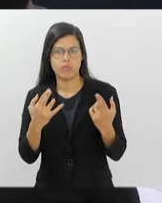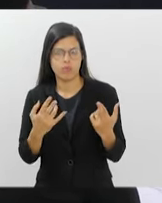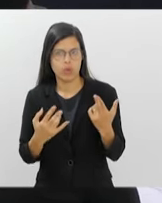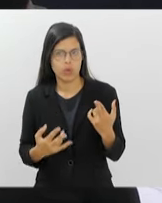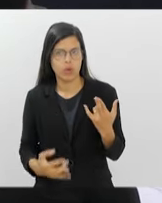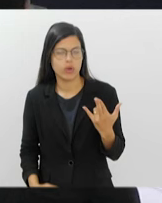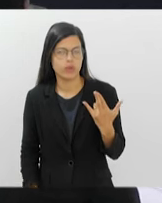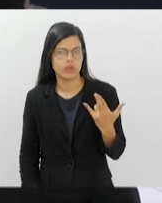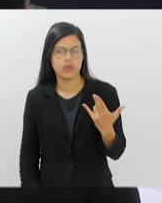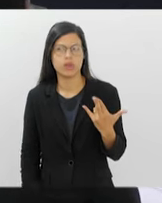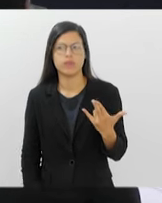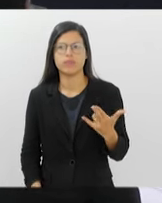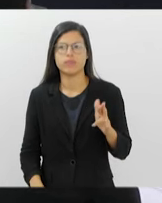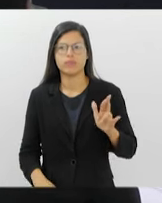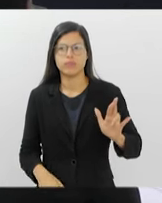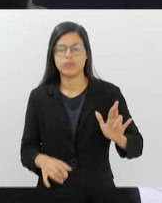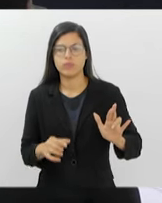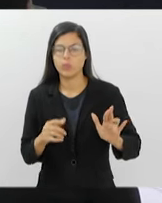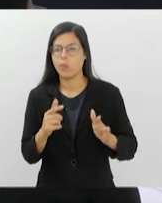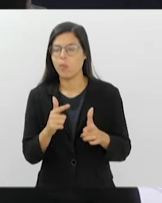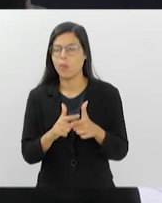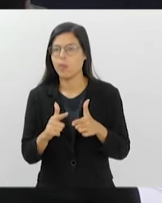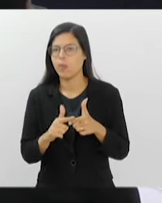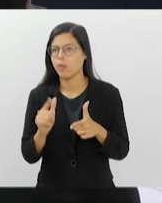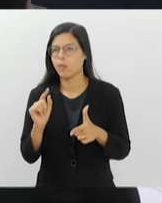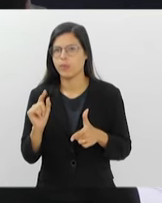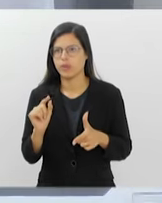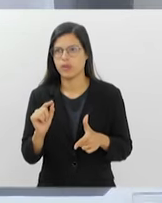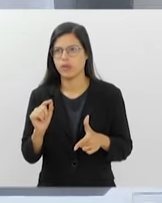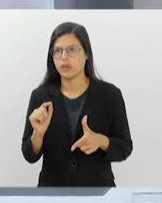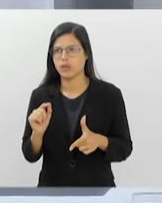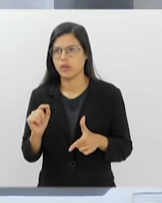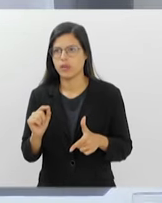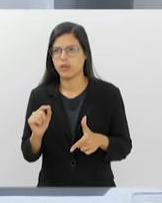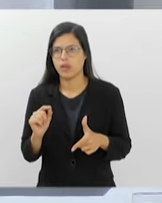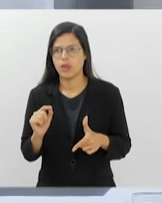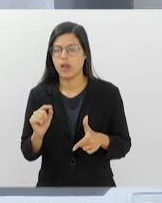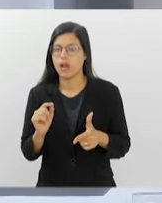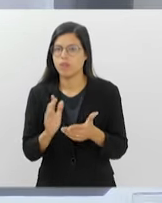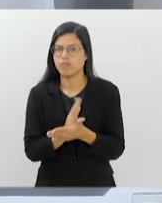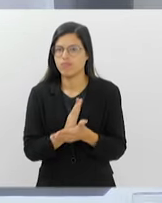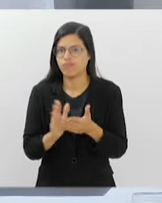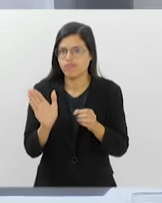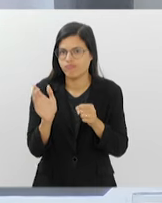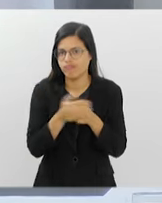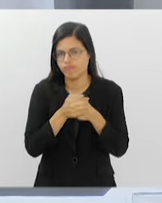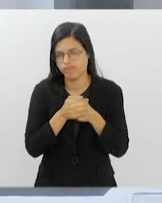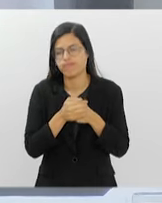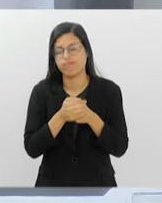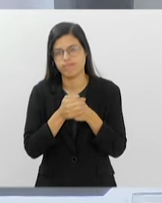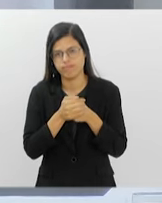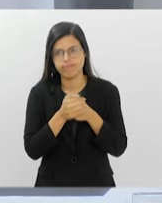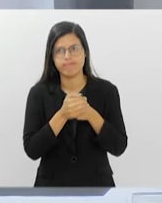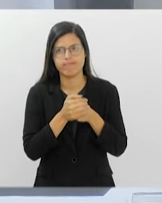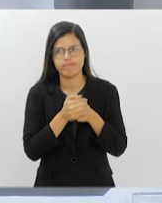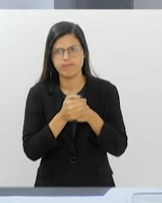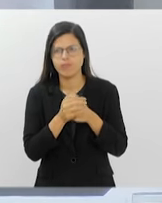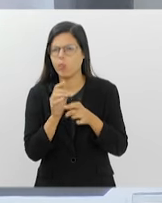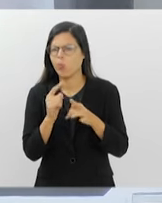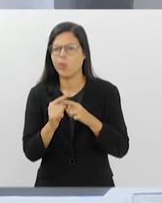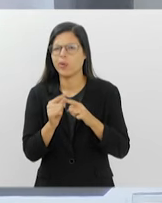problema é o que que em muitas partes está em sigilo por que que tá em